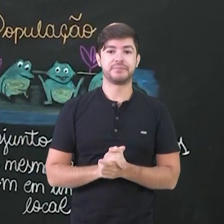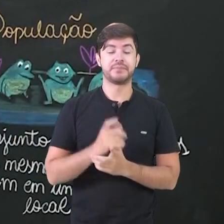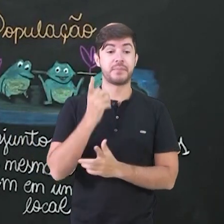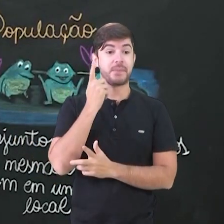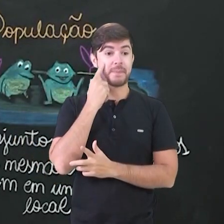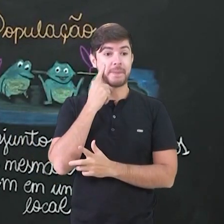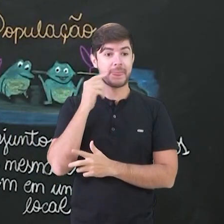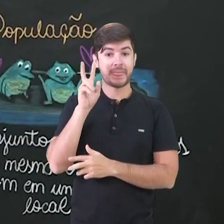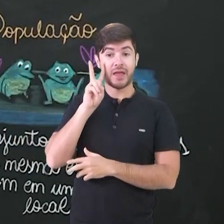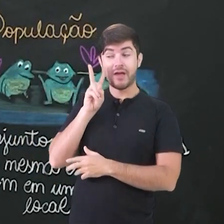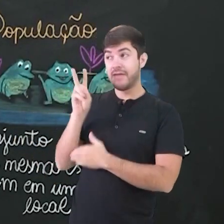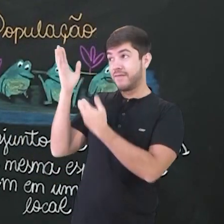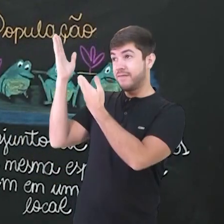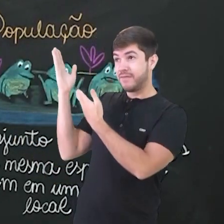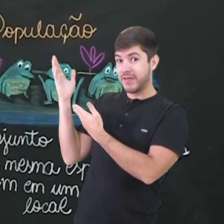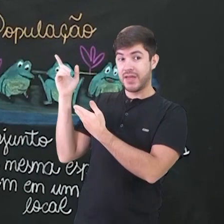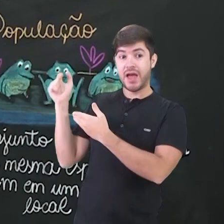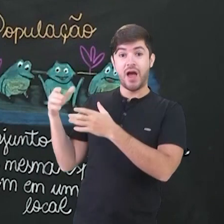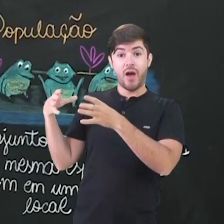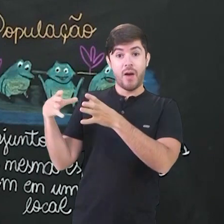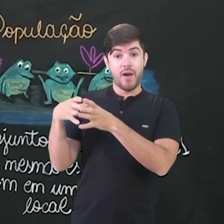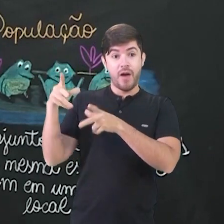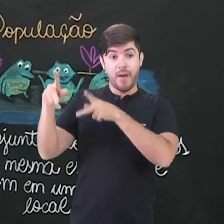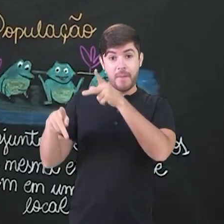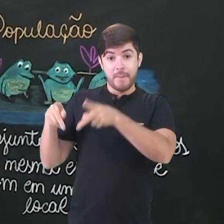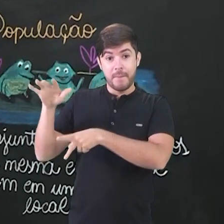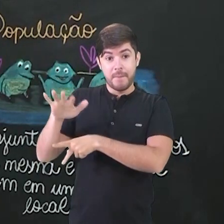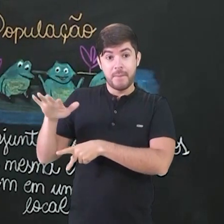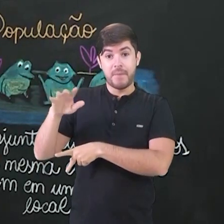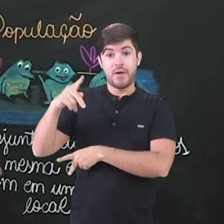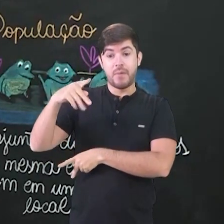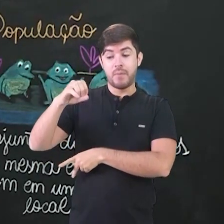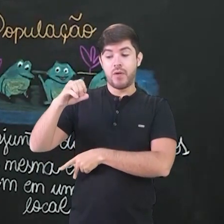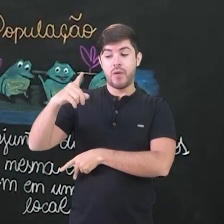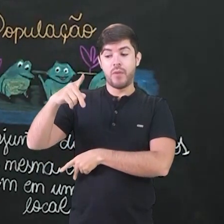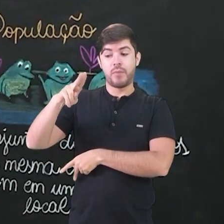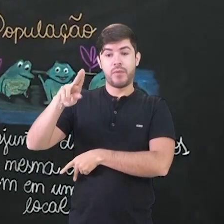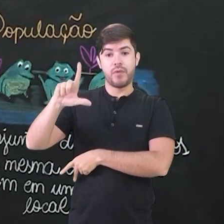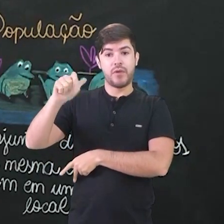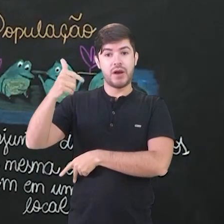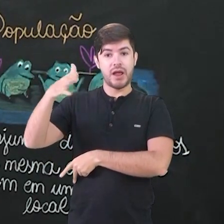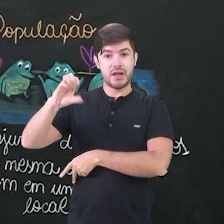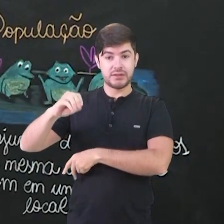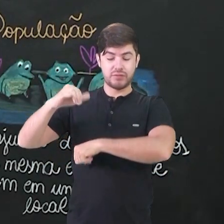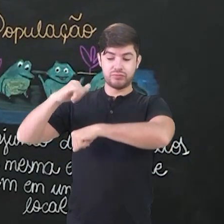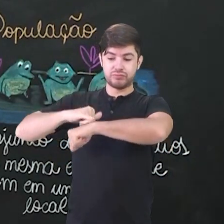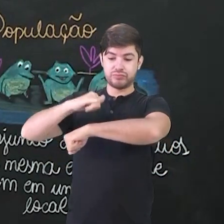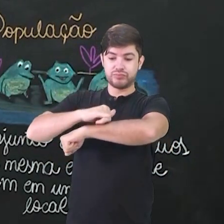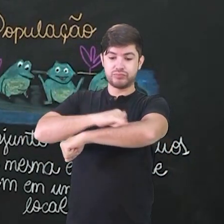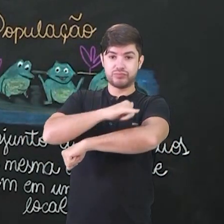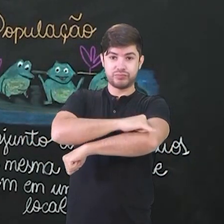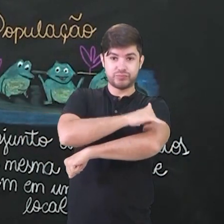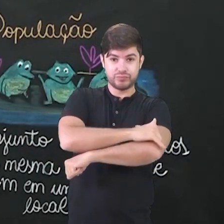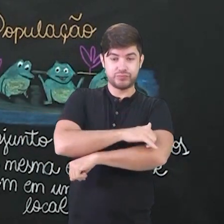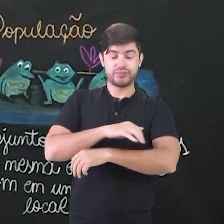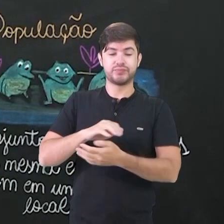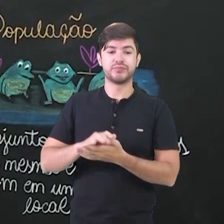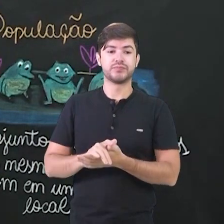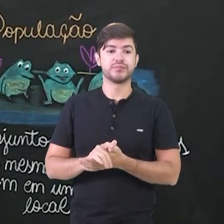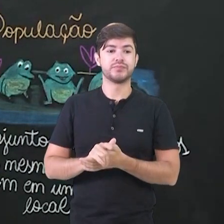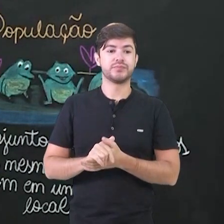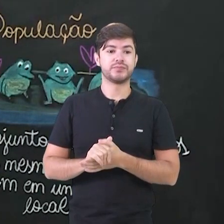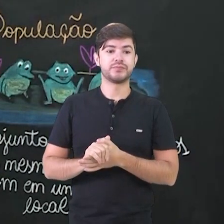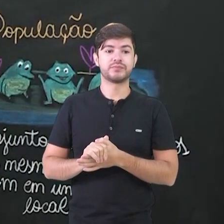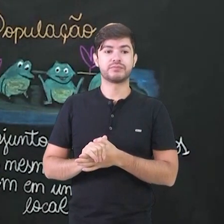vendo essa população de anfíbios, vamos chamar aí de sapos, uma espécie